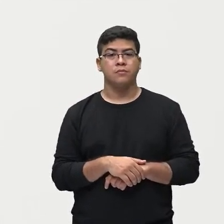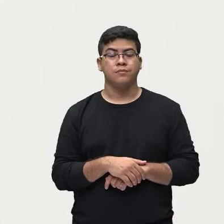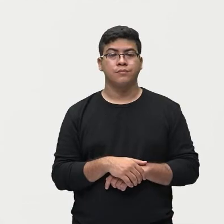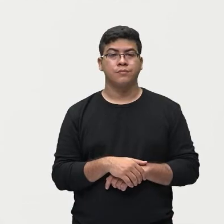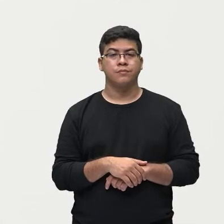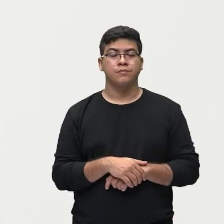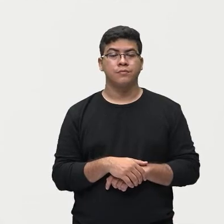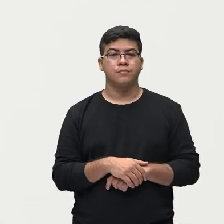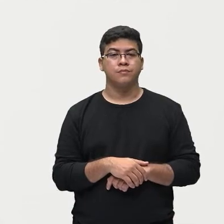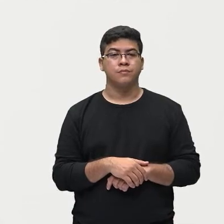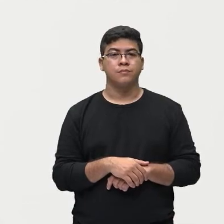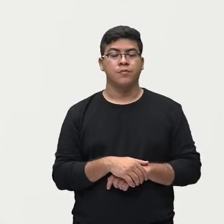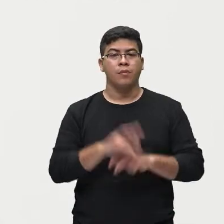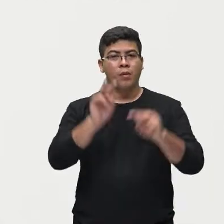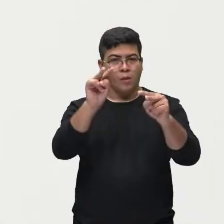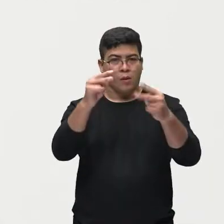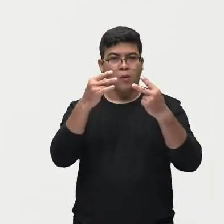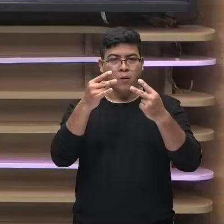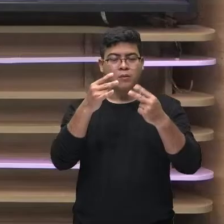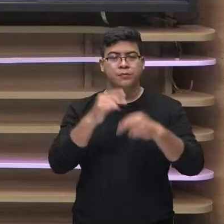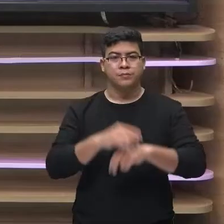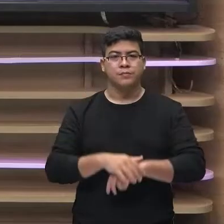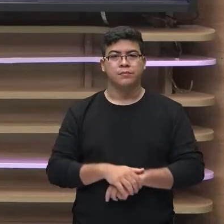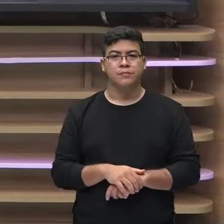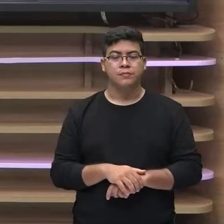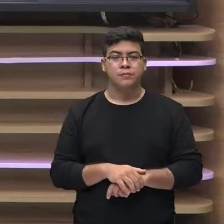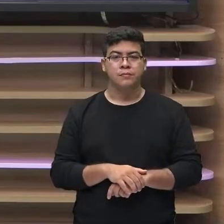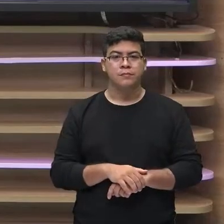né? Preste atenção aqui comigo, rapidinho.